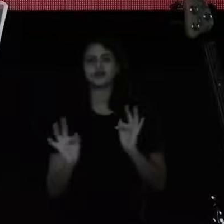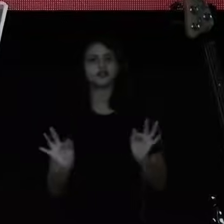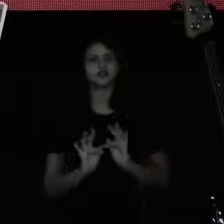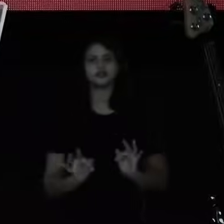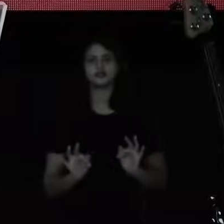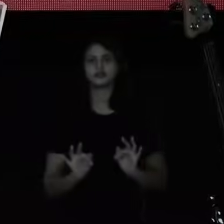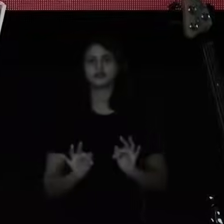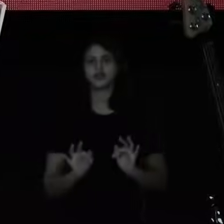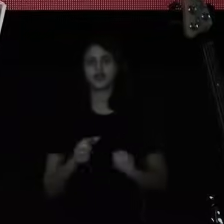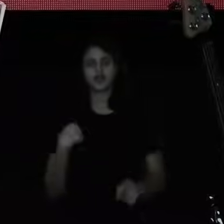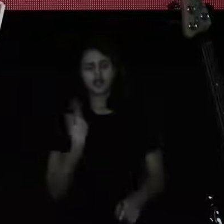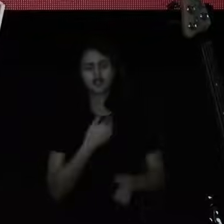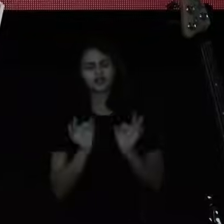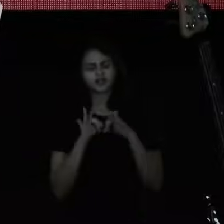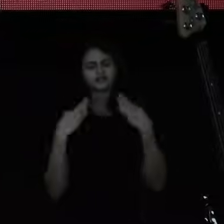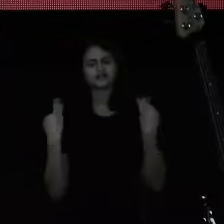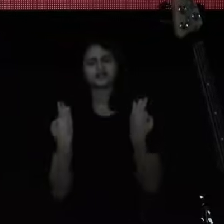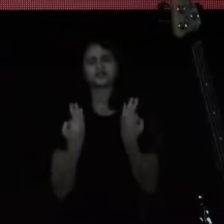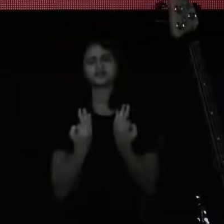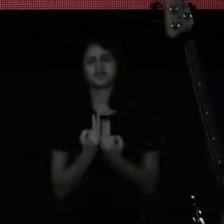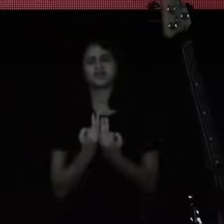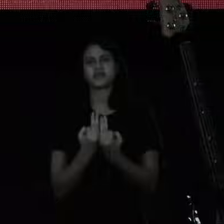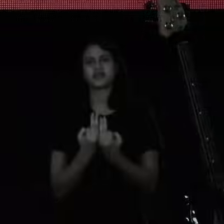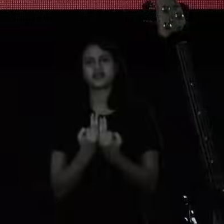é imperfeita.